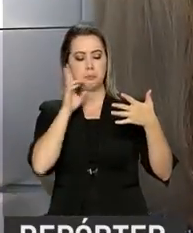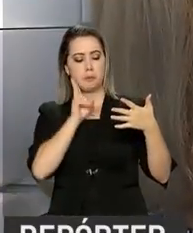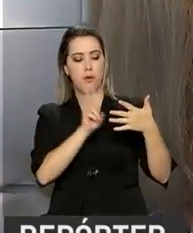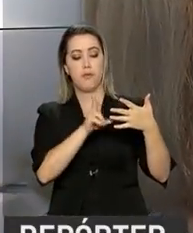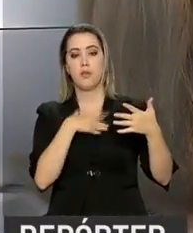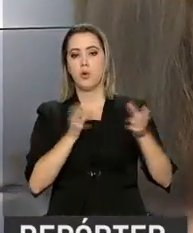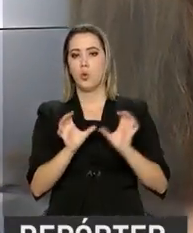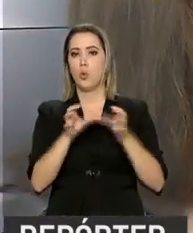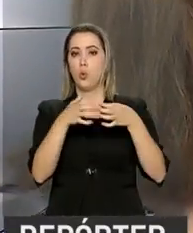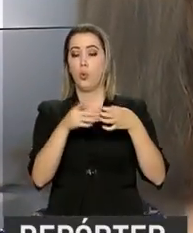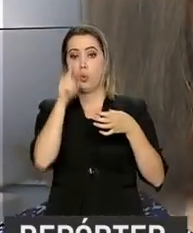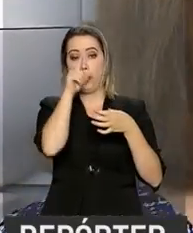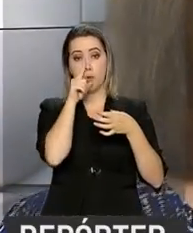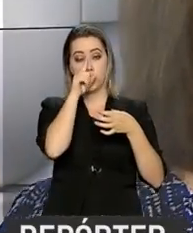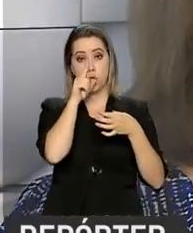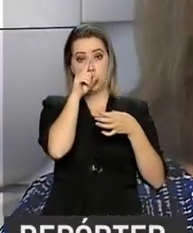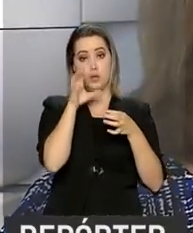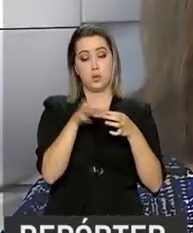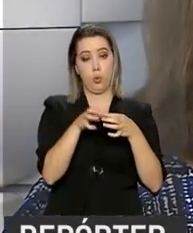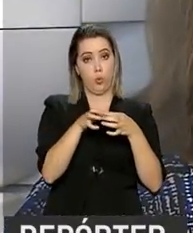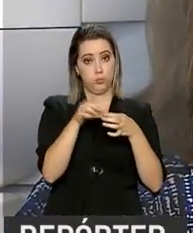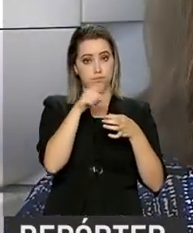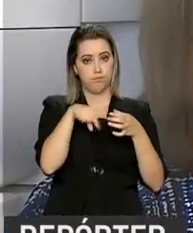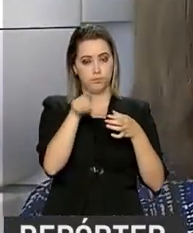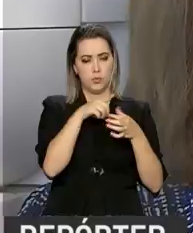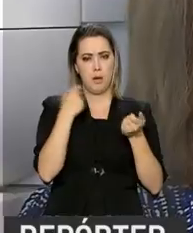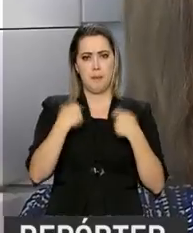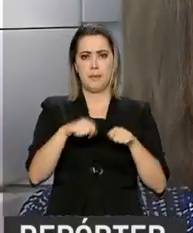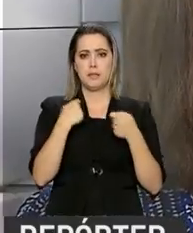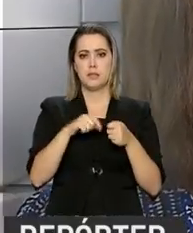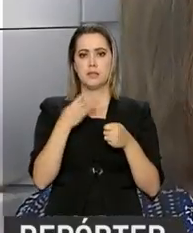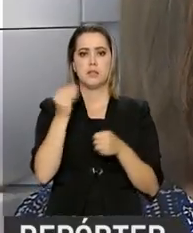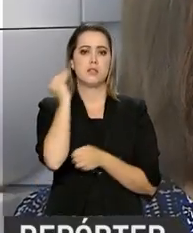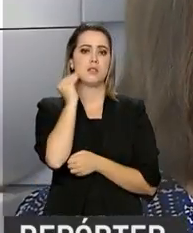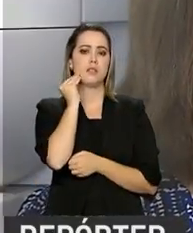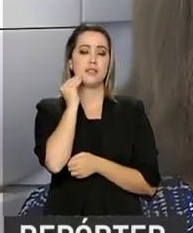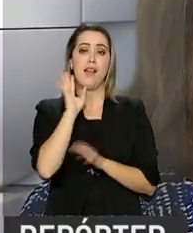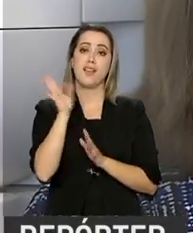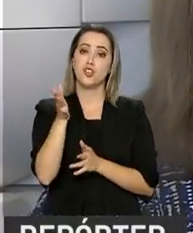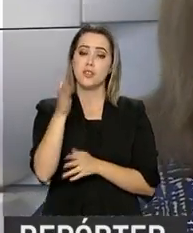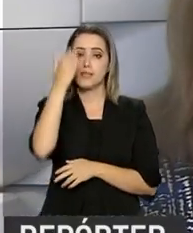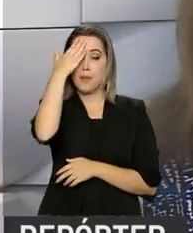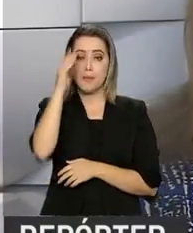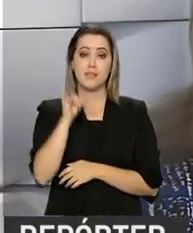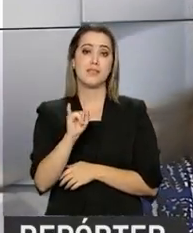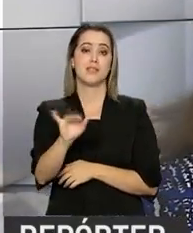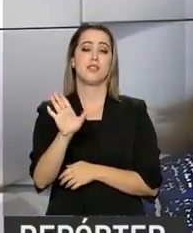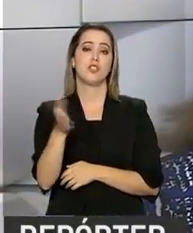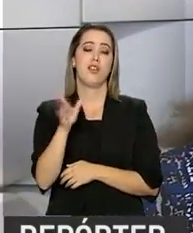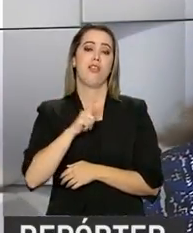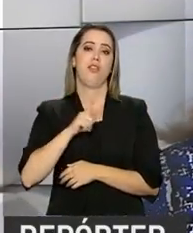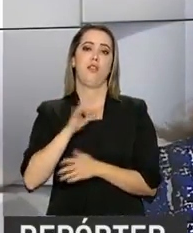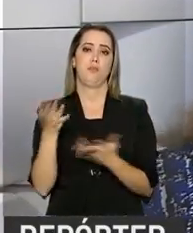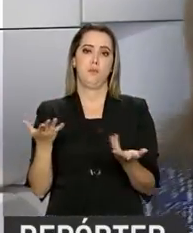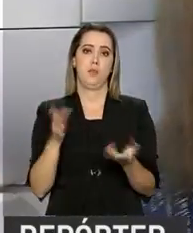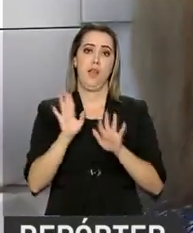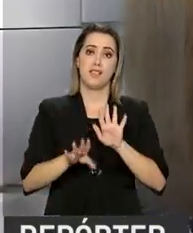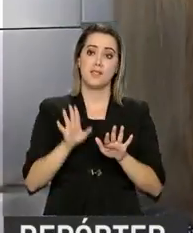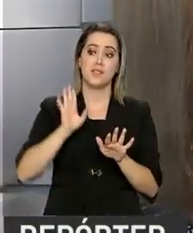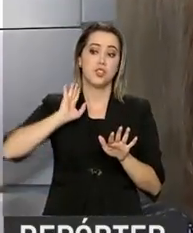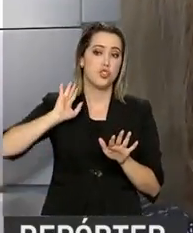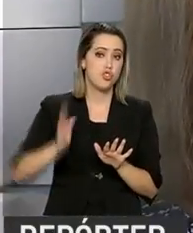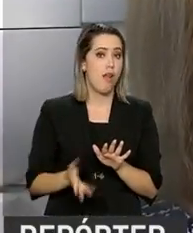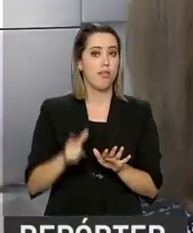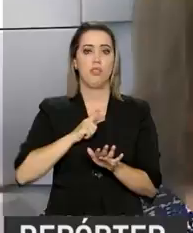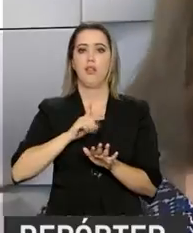populações mais vulneráveis essa essa pessoa vai ter que ser testada pelo hiv porque muitas vezes a pessoa já está